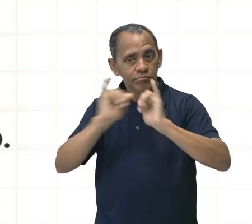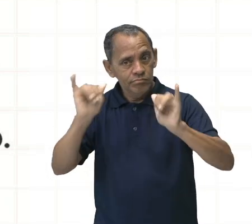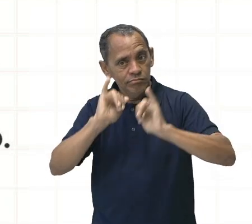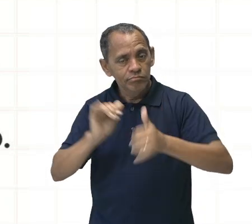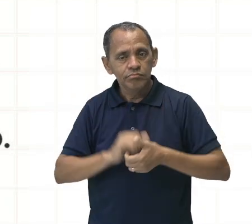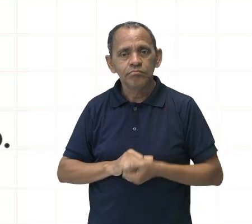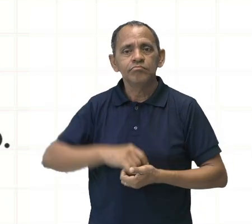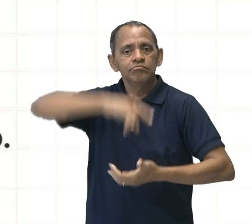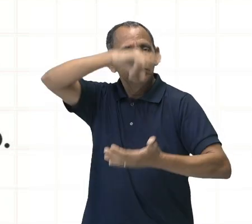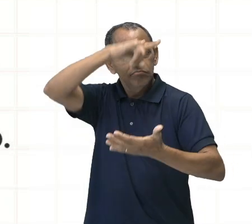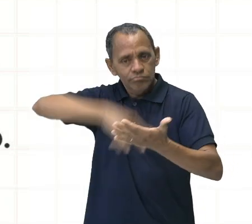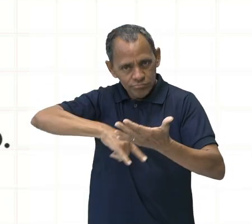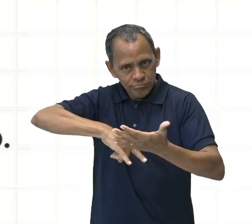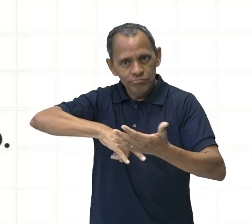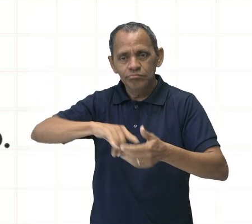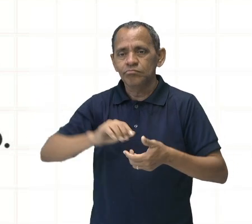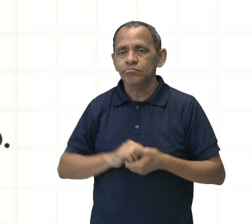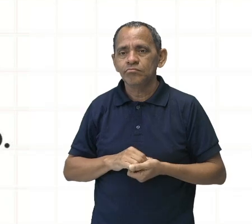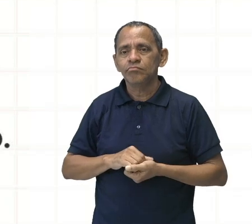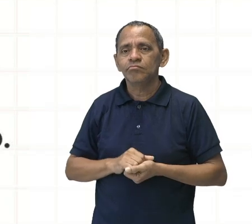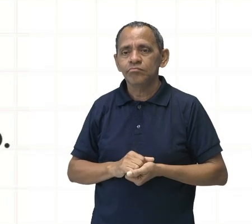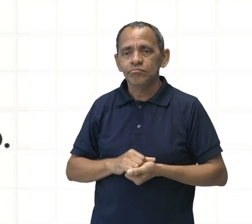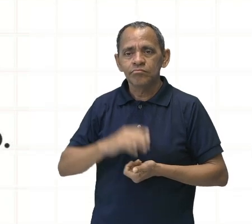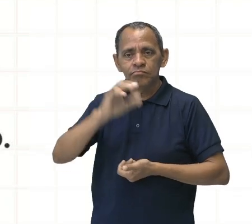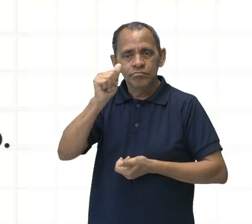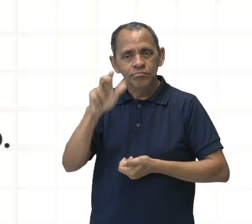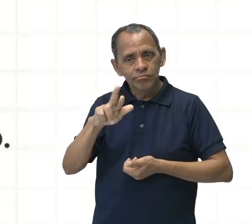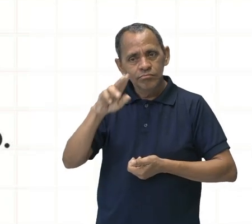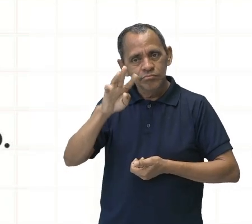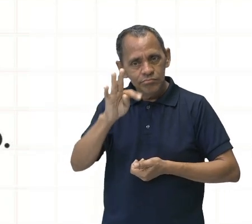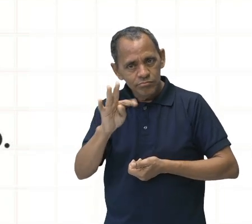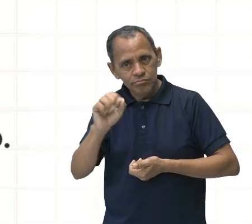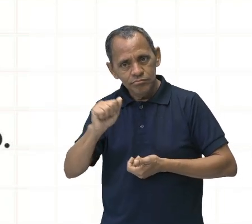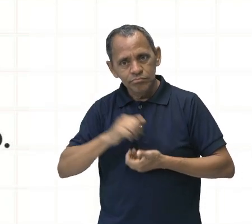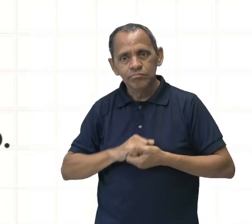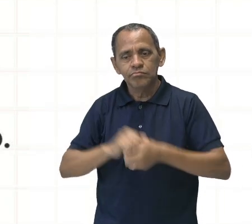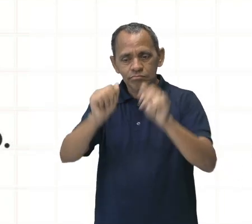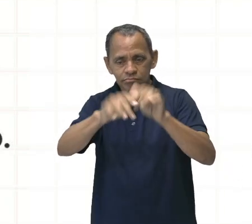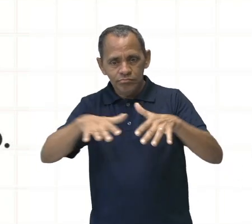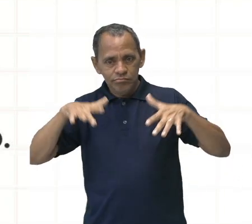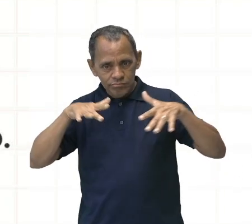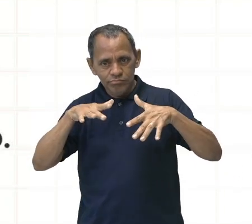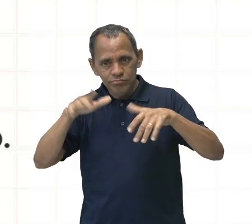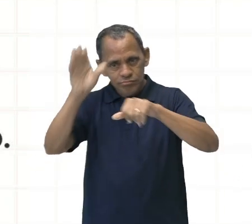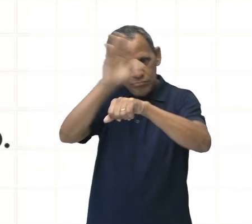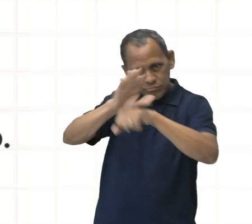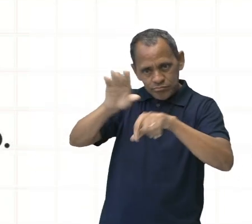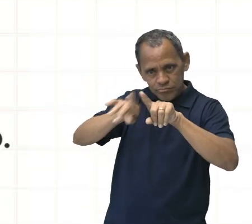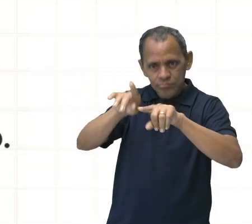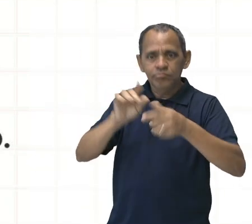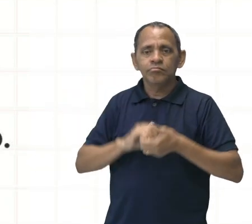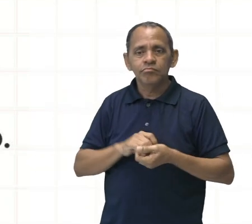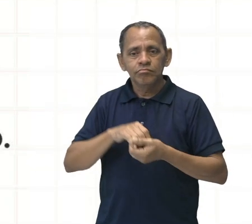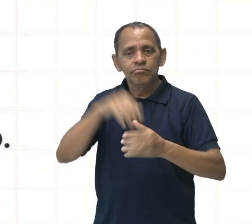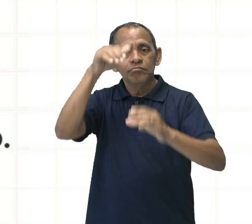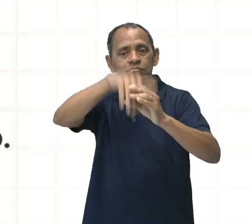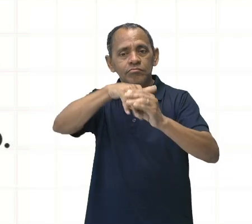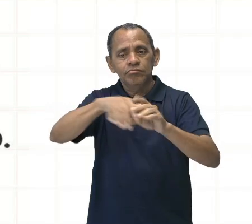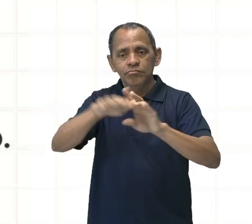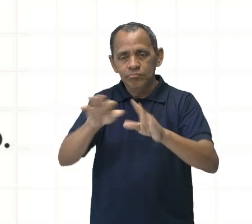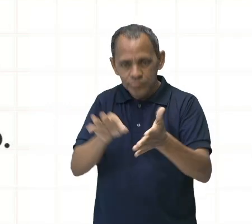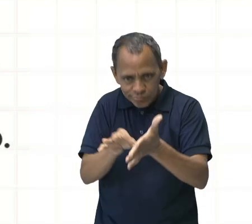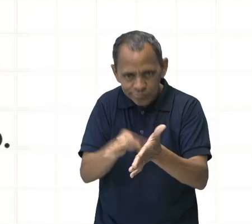uma Carta Magna, que foi elaborada por uma Assembleia Constituinte, foi votada e foi aprovada por esses